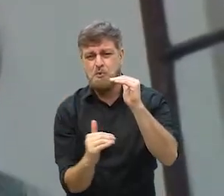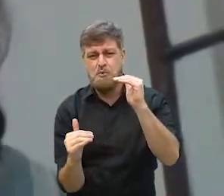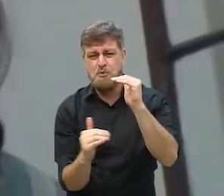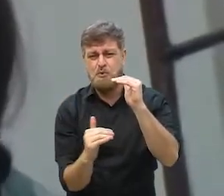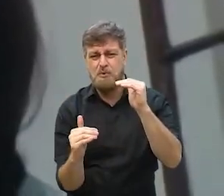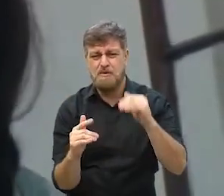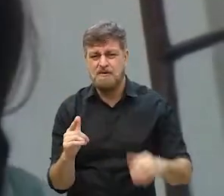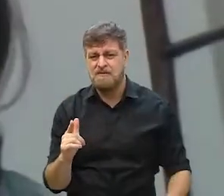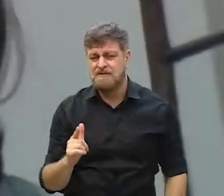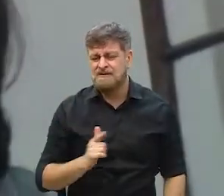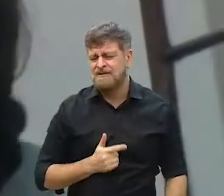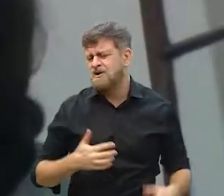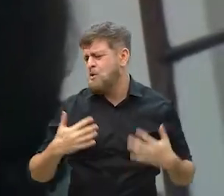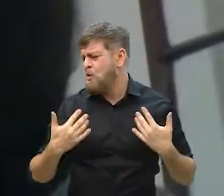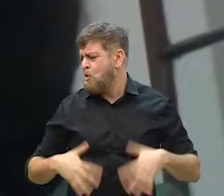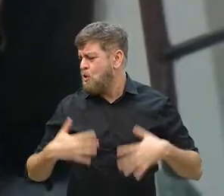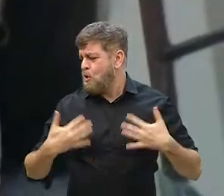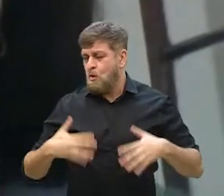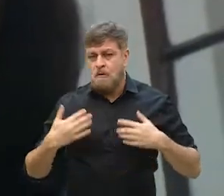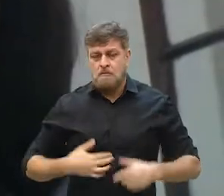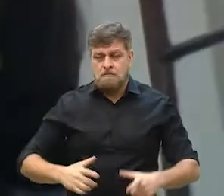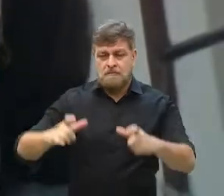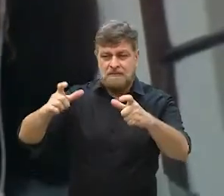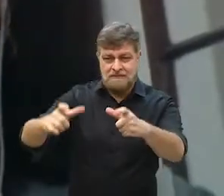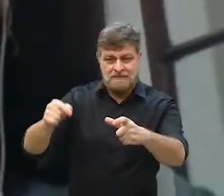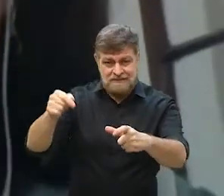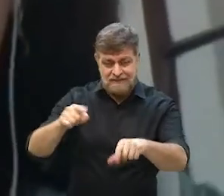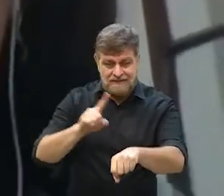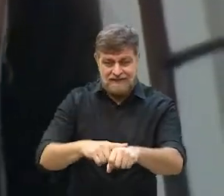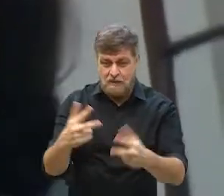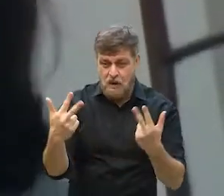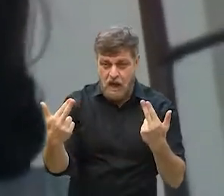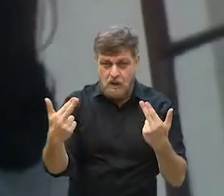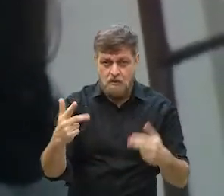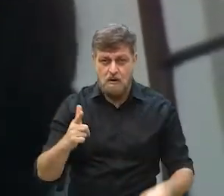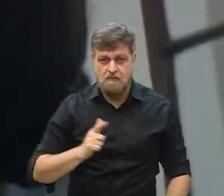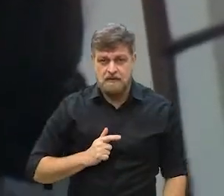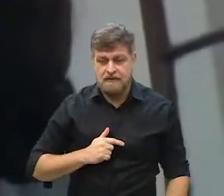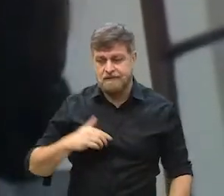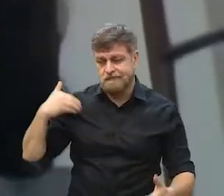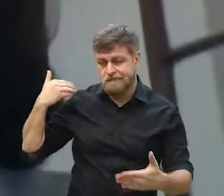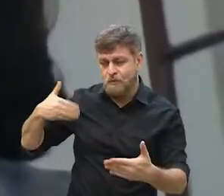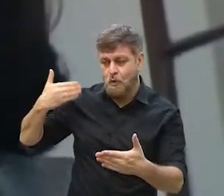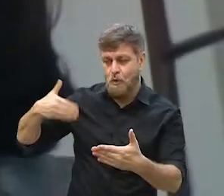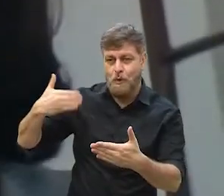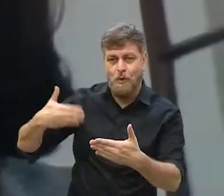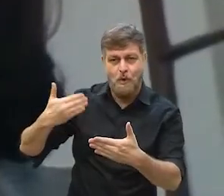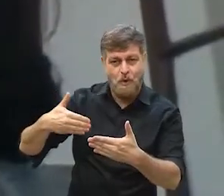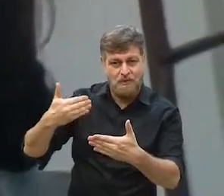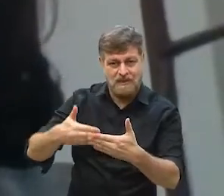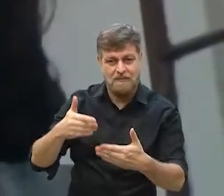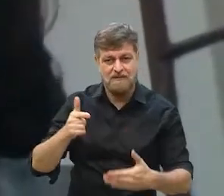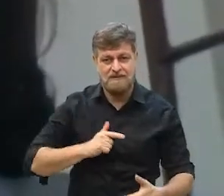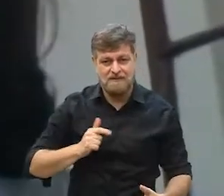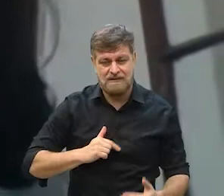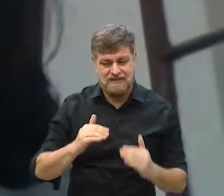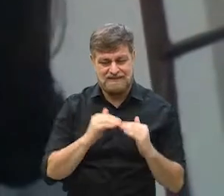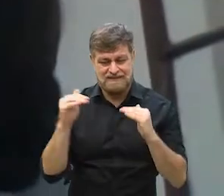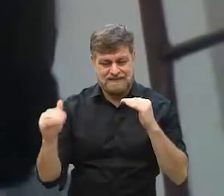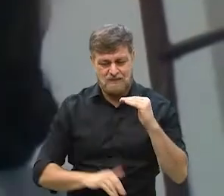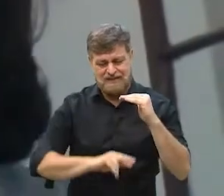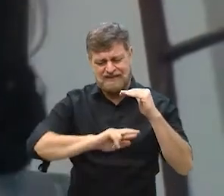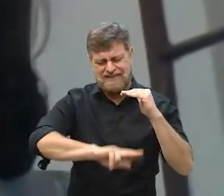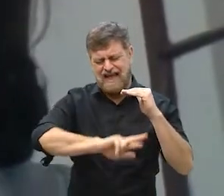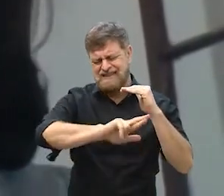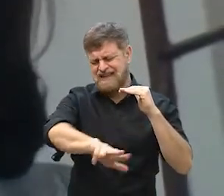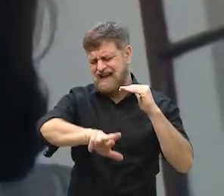extremamente desigual no espaço e, ao mesmo tempo, combinada no tempo, né? Então, nós temos desigualdades diferentes